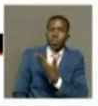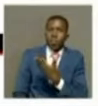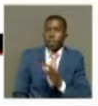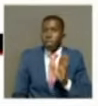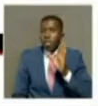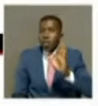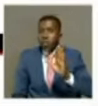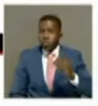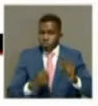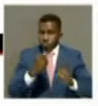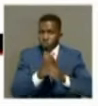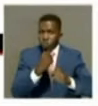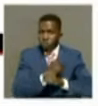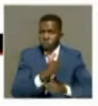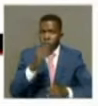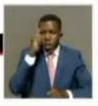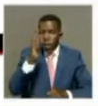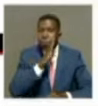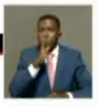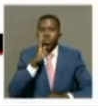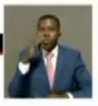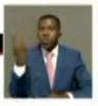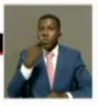de considerar a pátria em primeiro lugar,